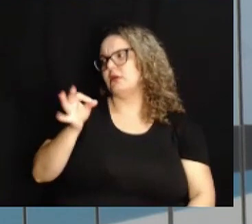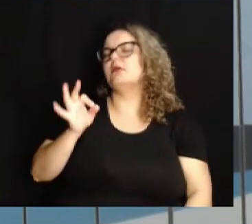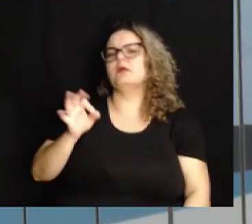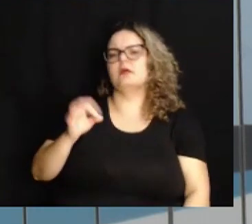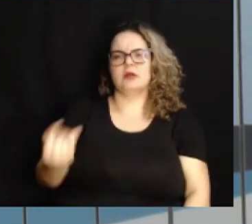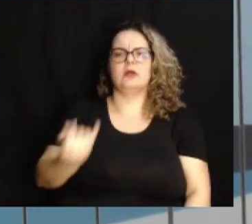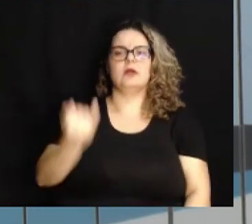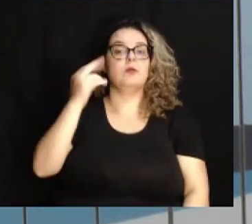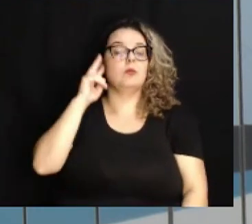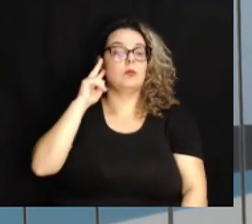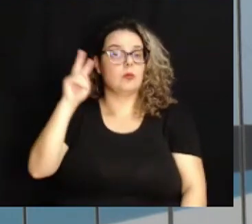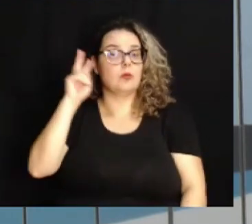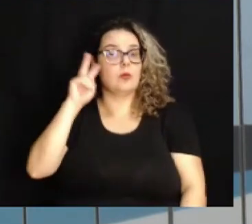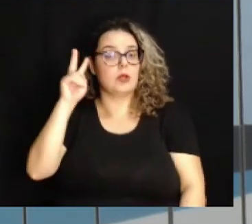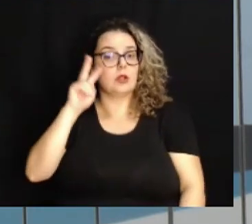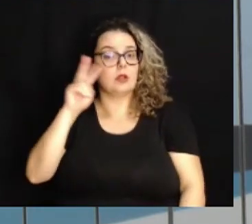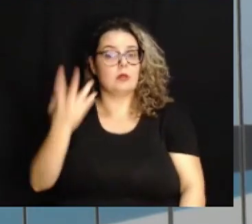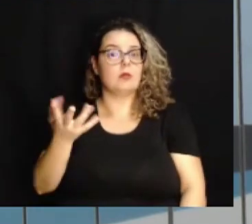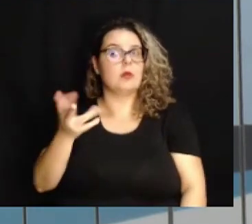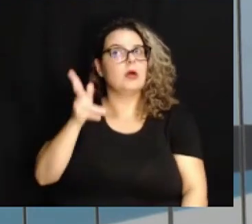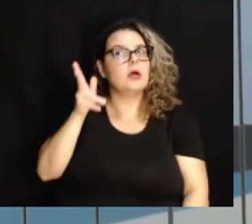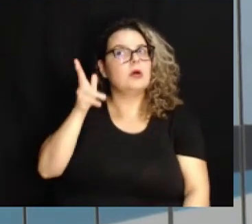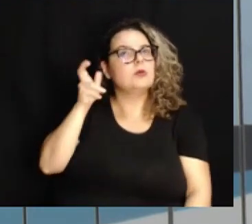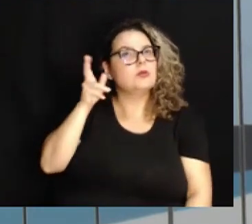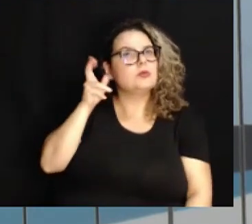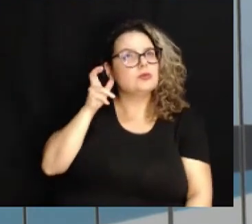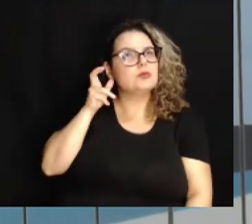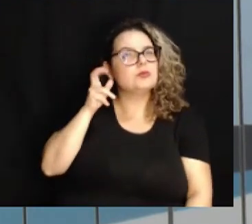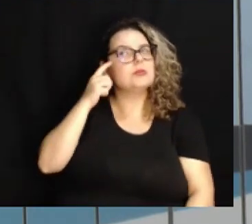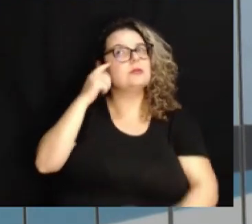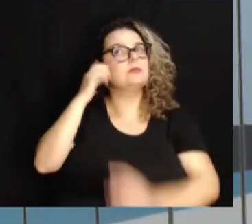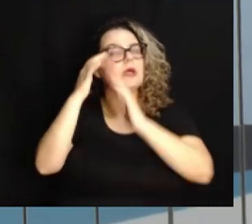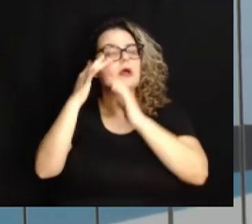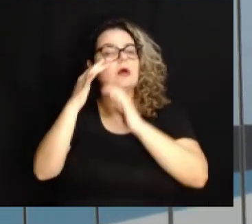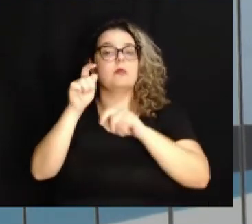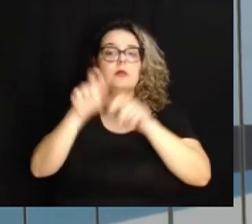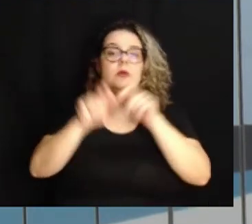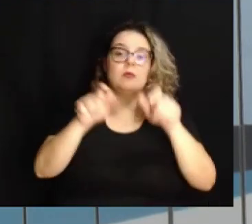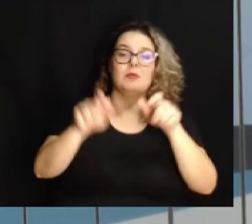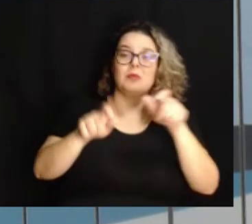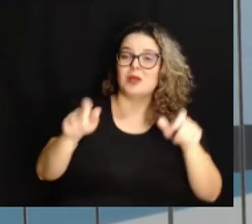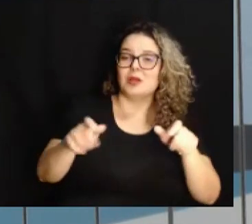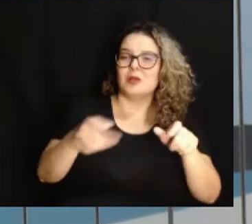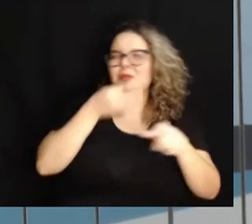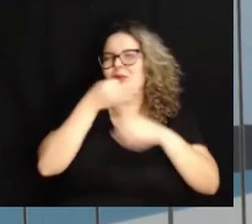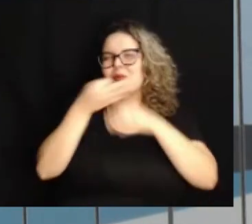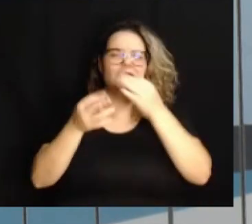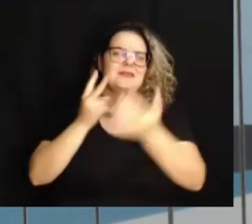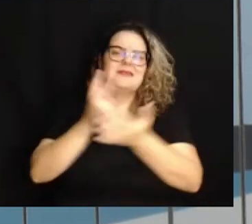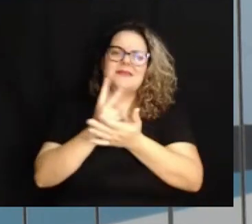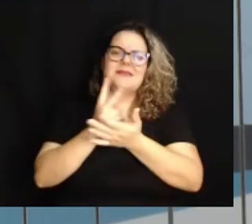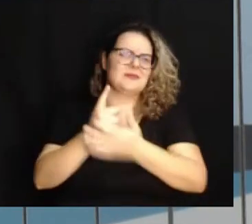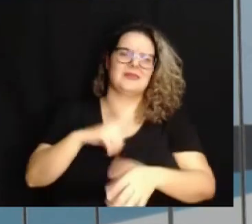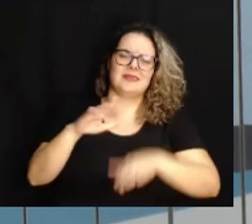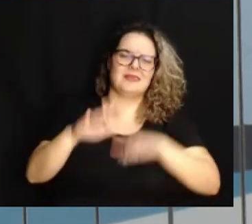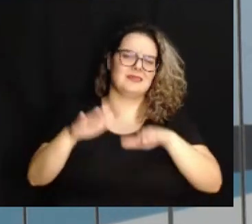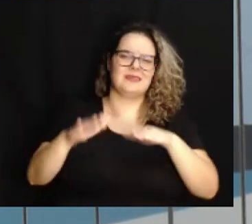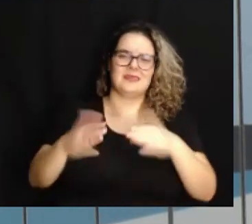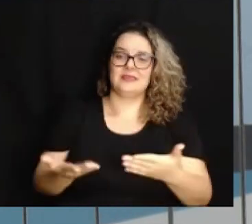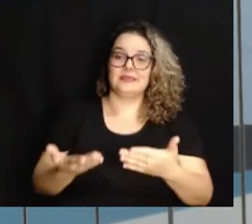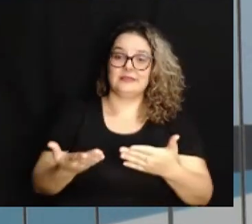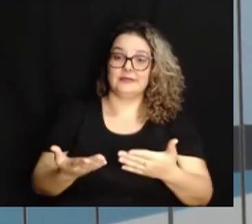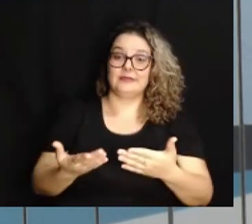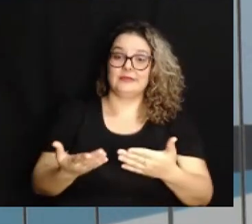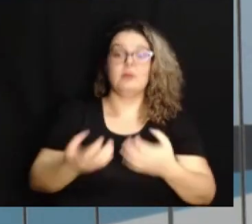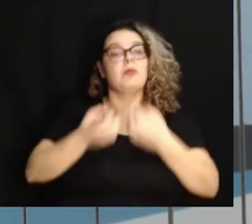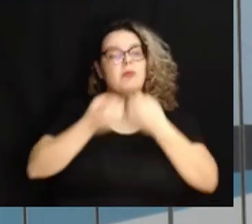gente pensar no ouvir, porque pessoas para falar, opinar, claro que sempre tem, e muitas vezes bem intencionadas. Não